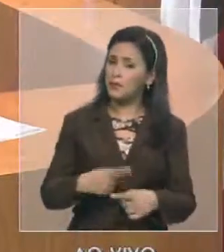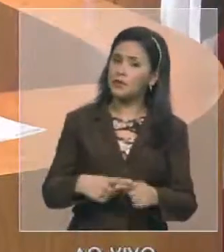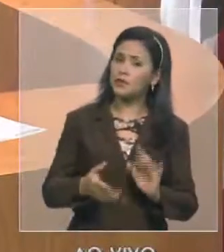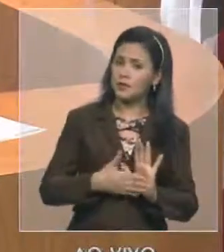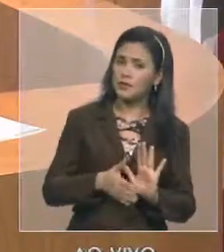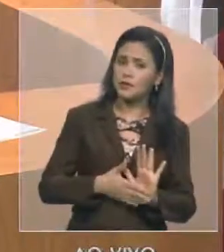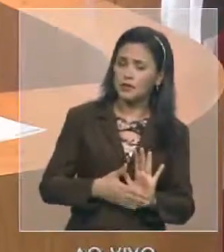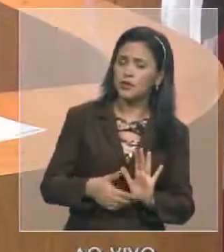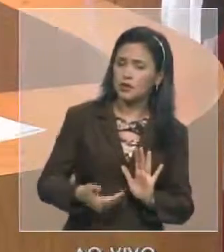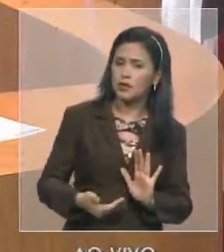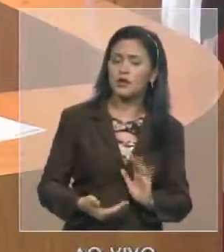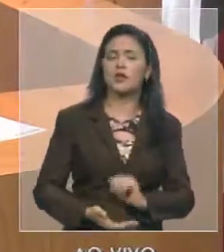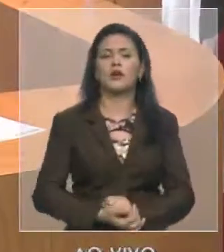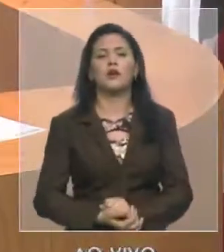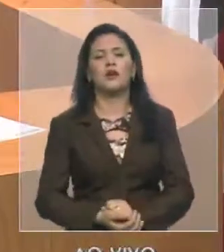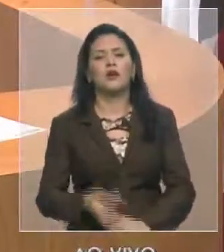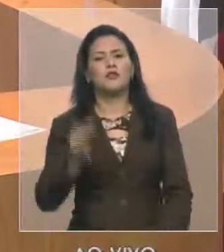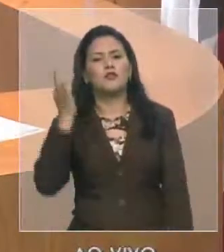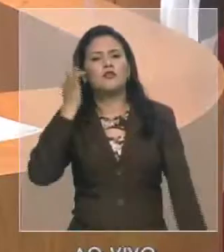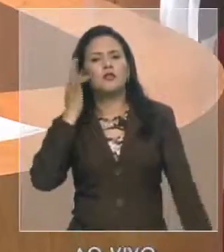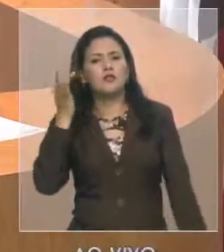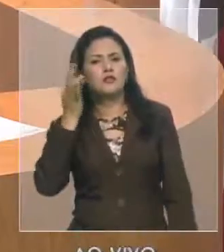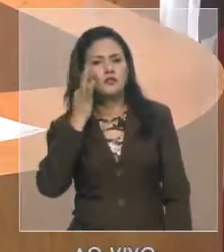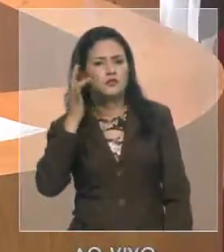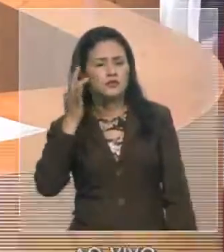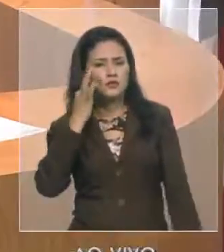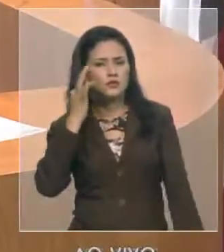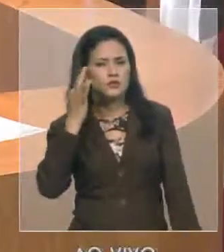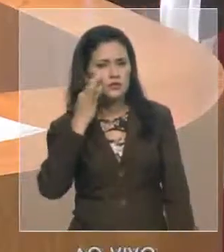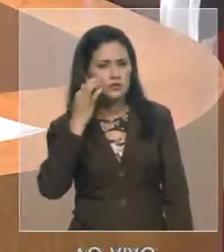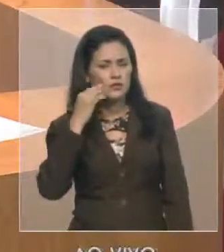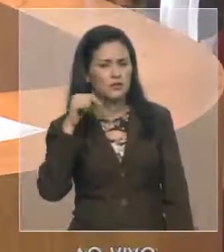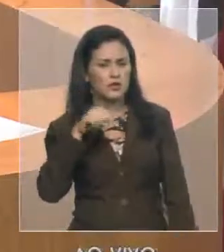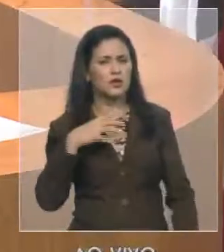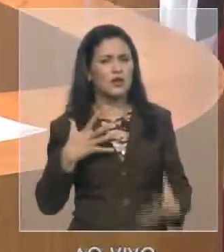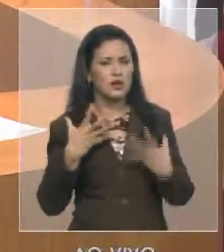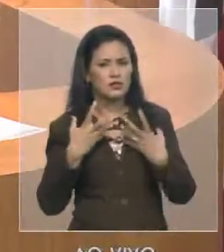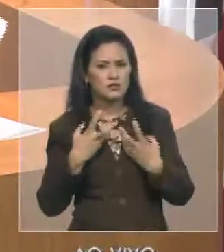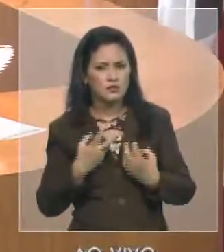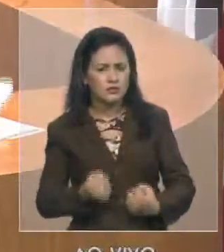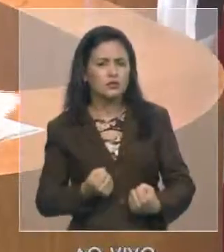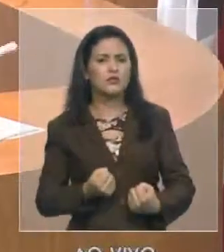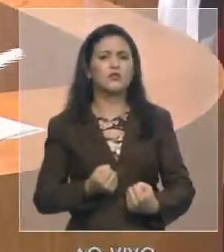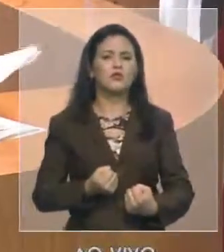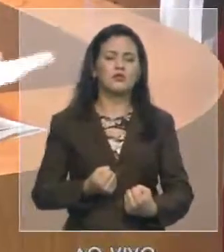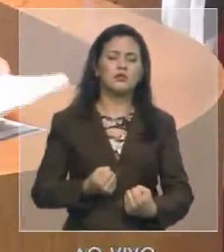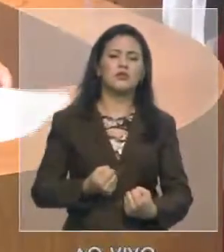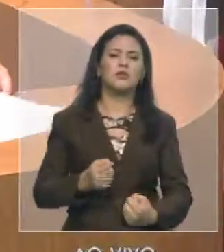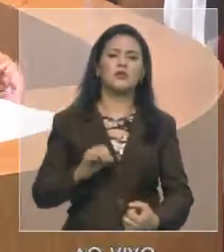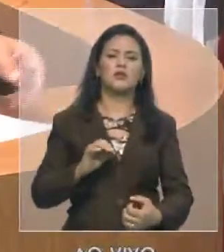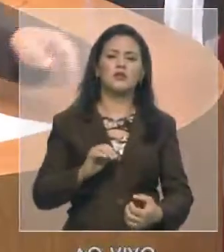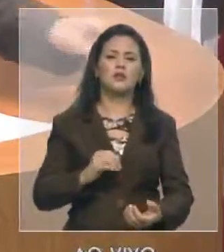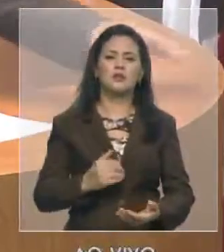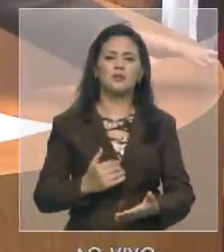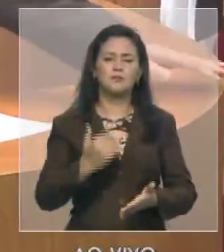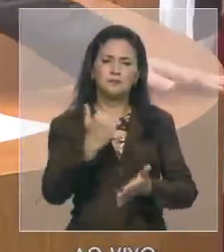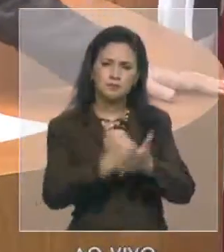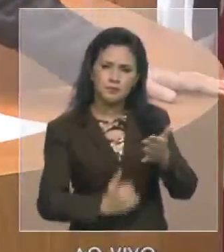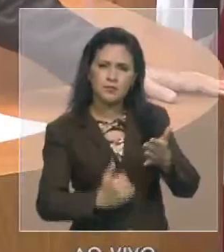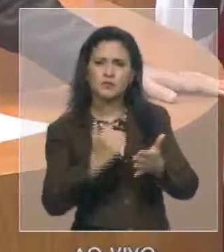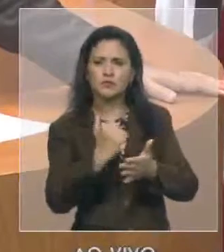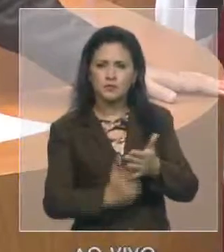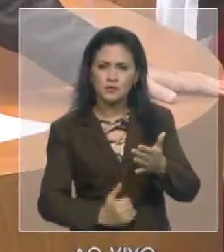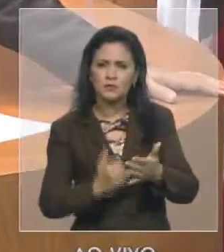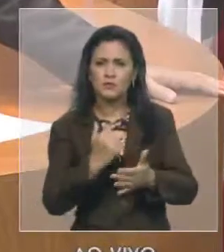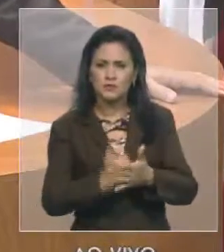por defender impostos. É assim com a CPMF, foi assim em nosso estado, também aumentando o imposto